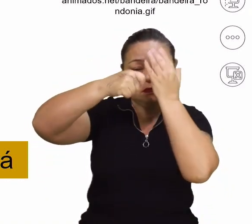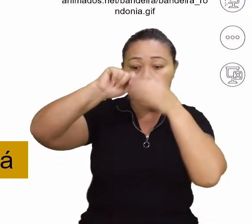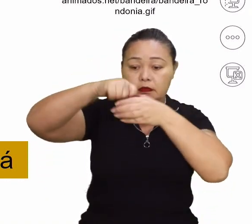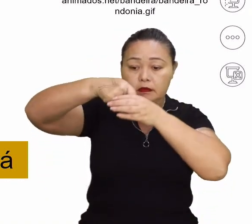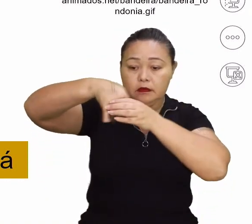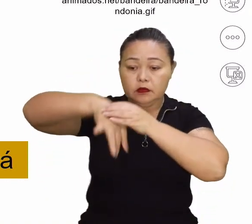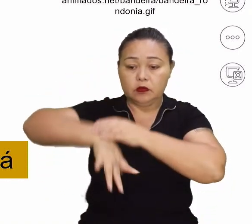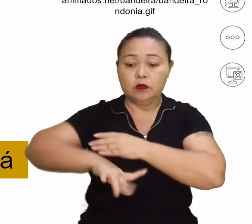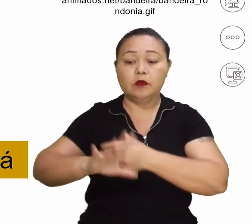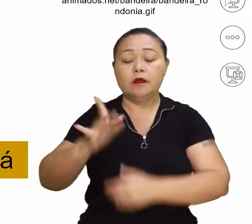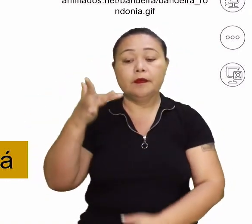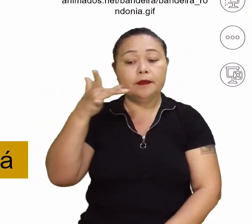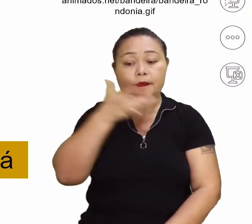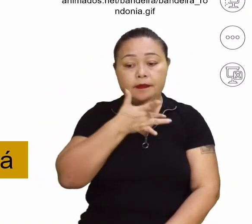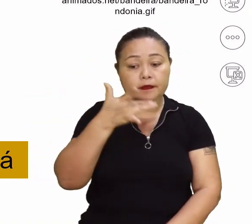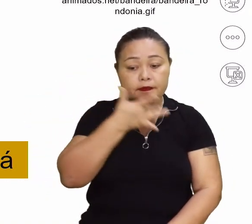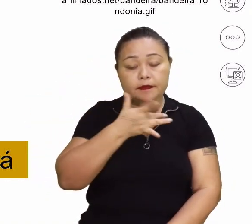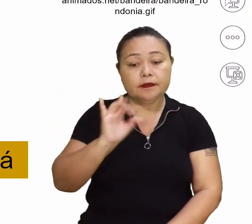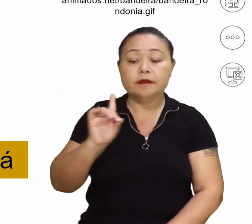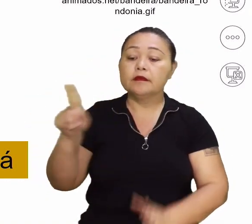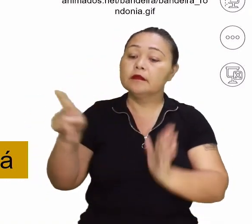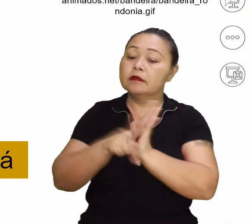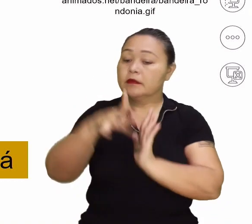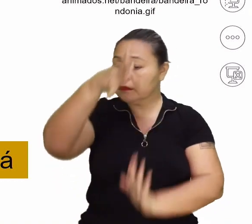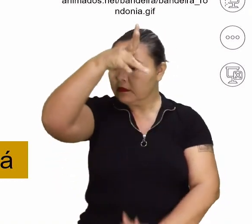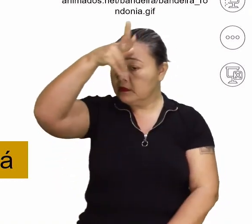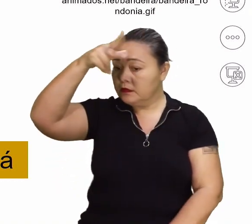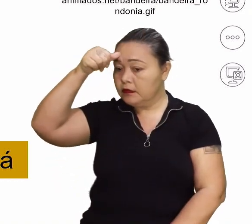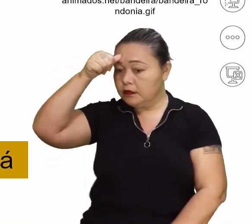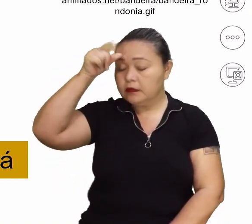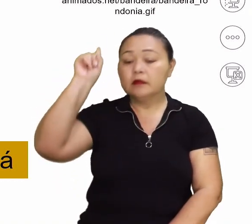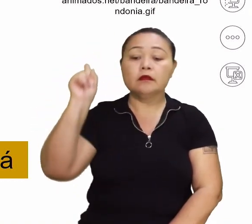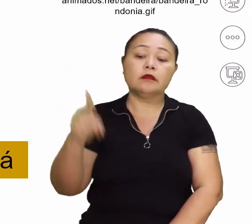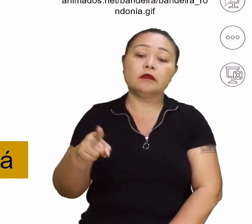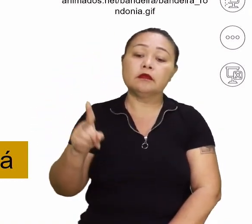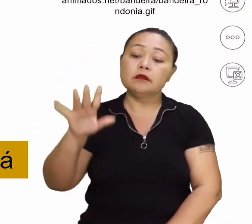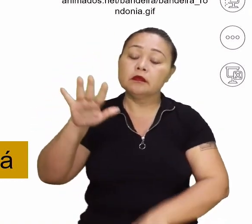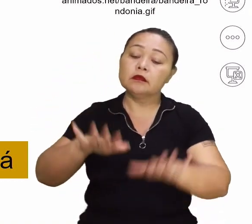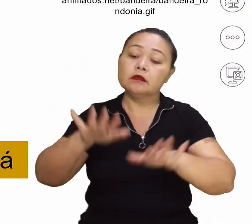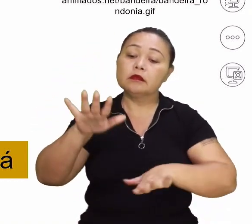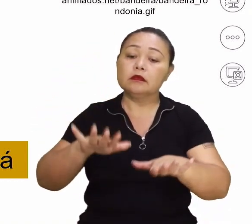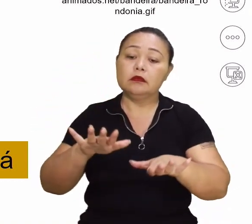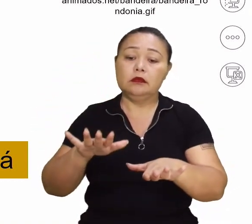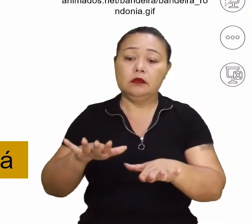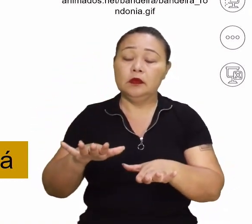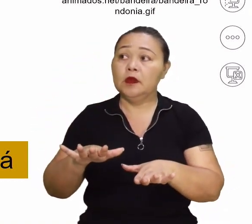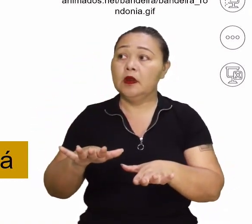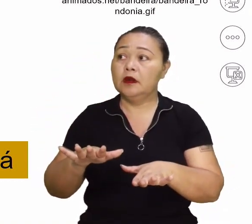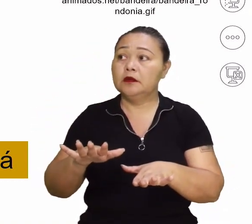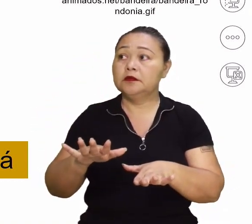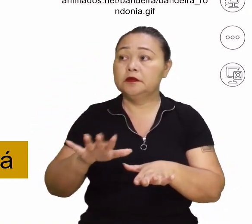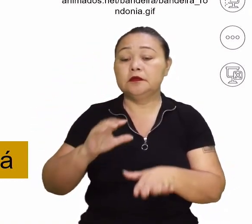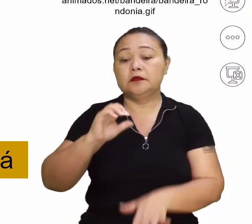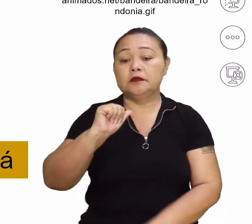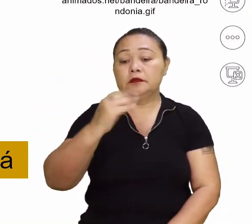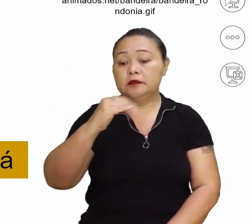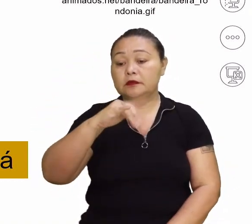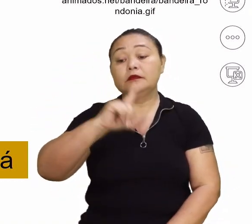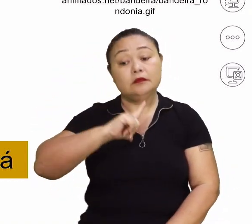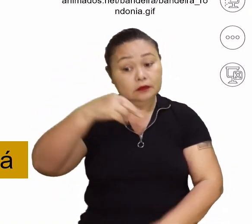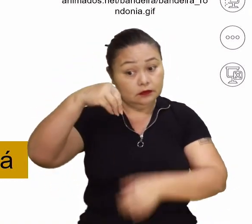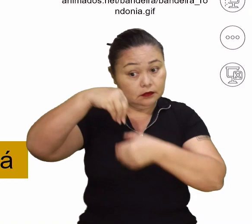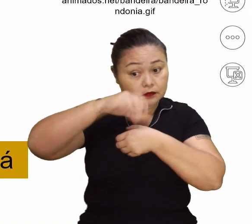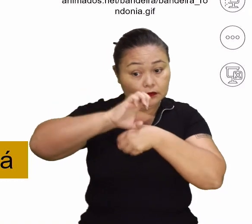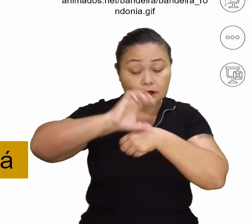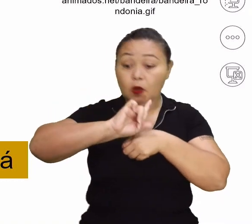o delicioso açaí da Amazônia. Inclusive, às vezes, galera, a gente sai açaí daqui e vai para outros